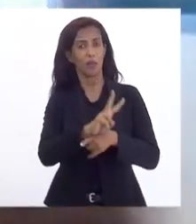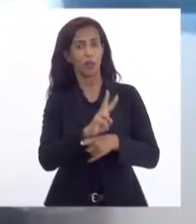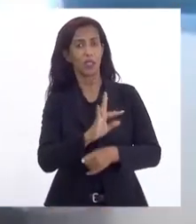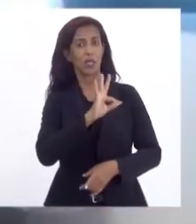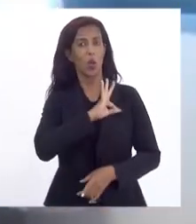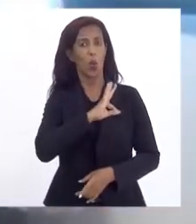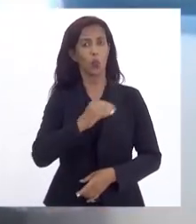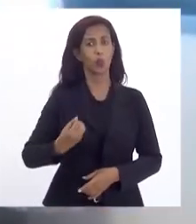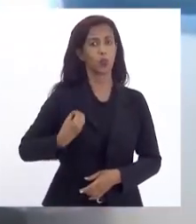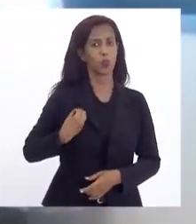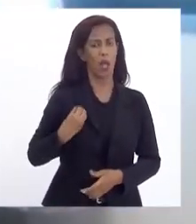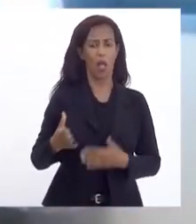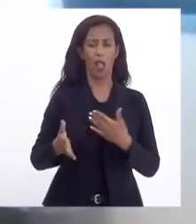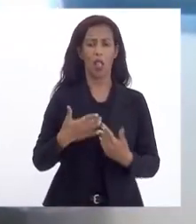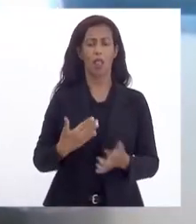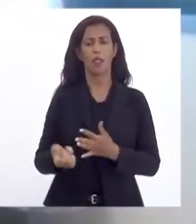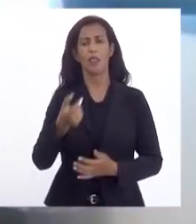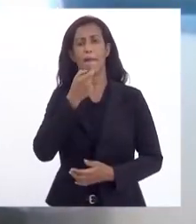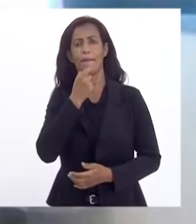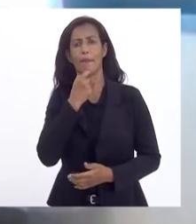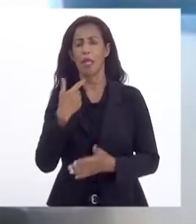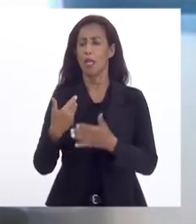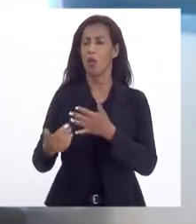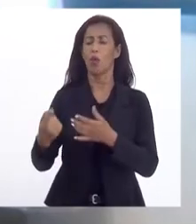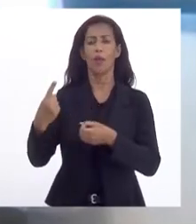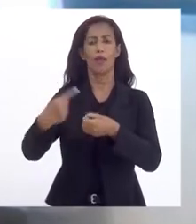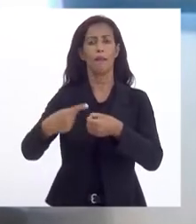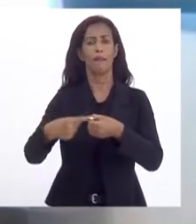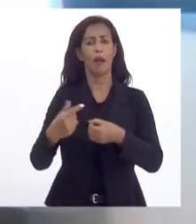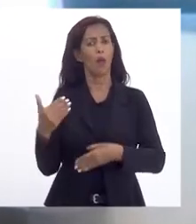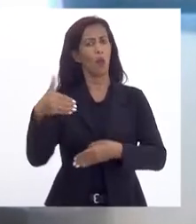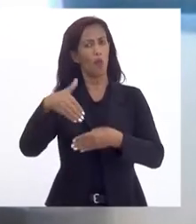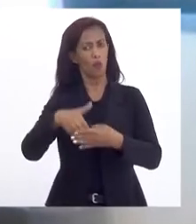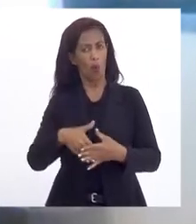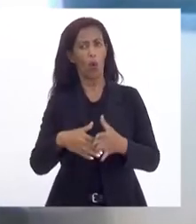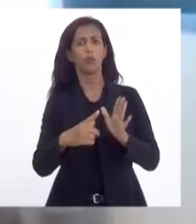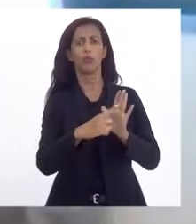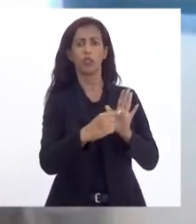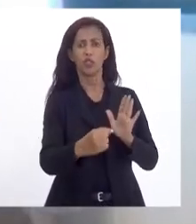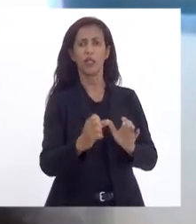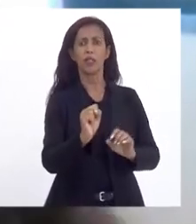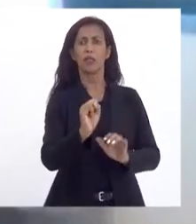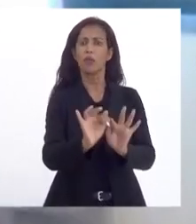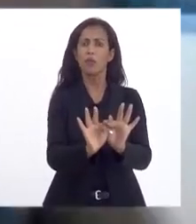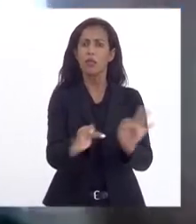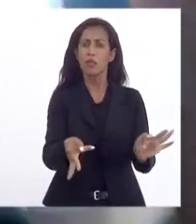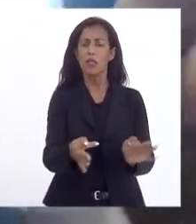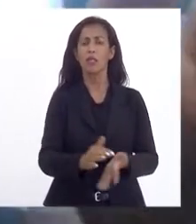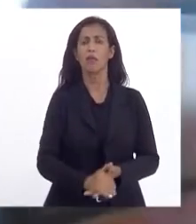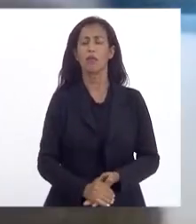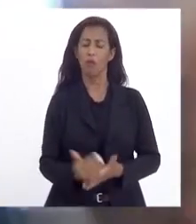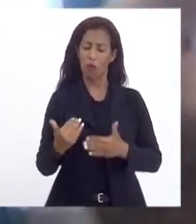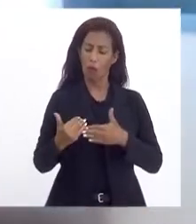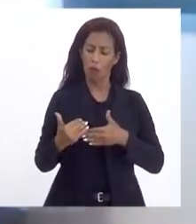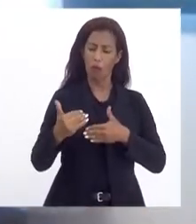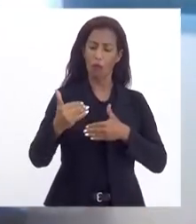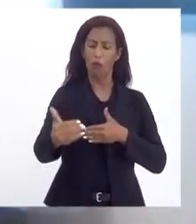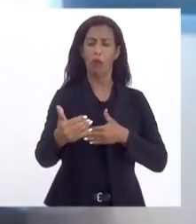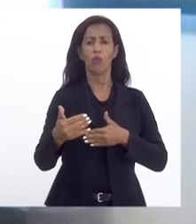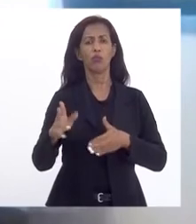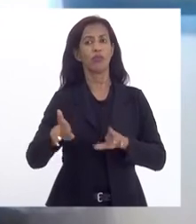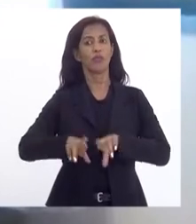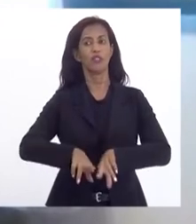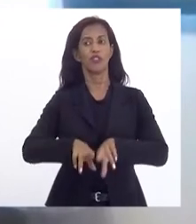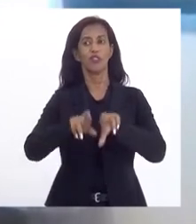em qualquer outro bairro. Eu acompanho a Mônica e voto pela indicação simples e dizendo que daqui para frente tudo será